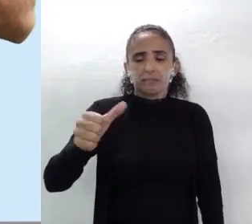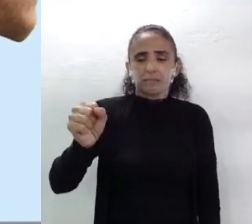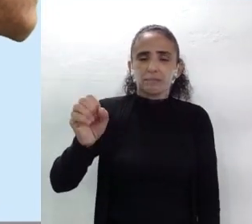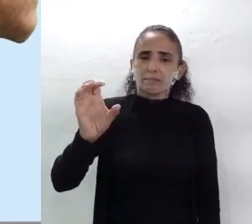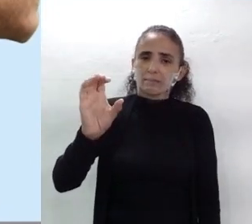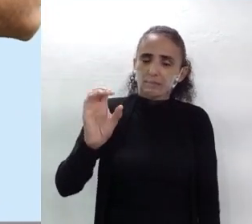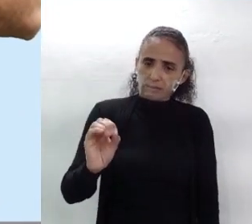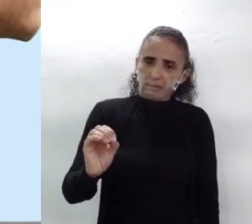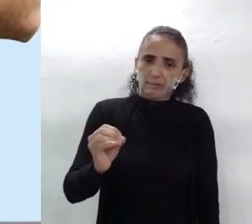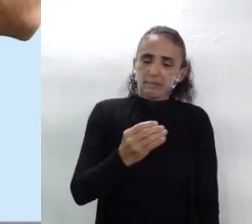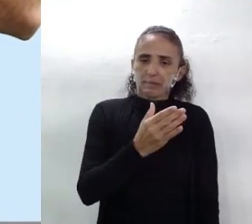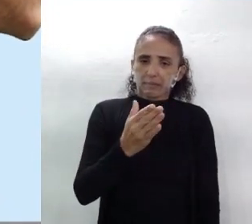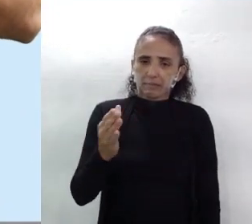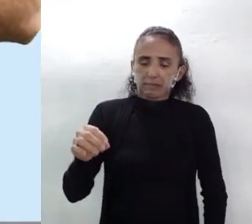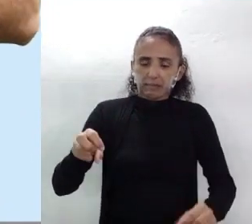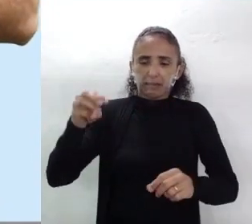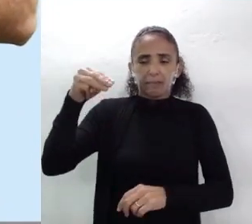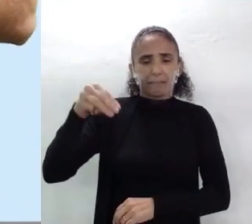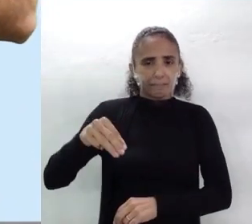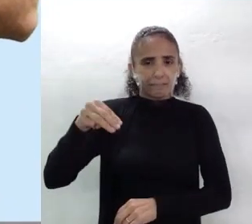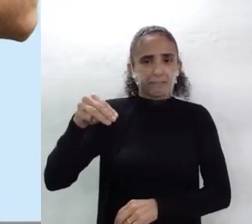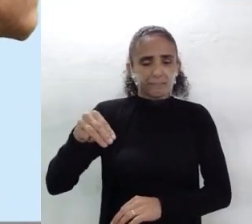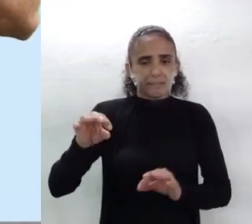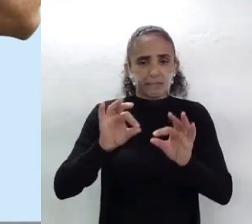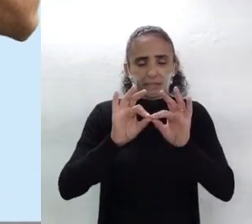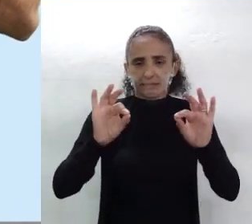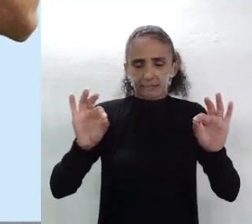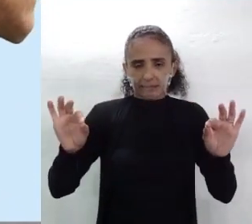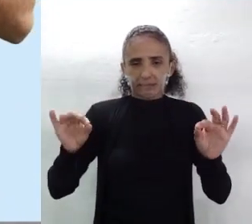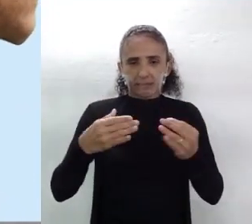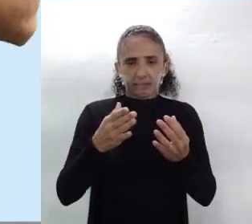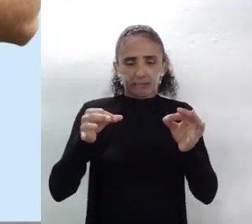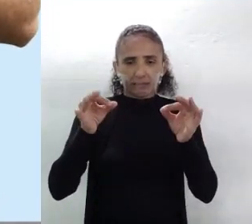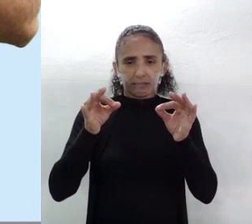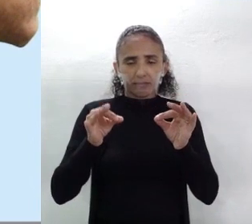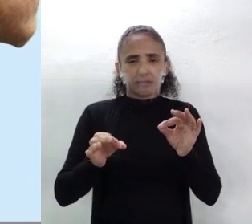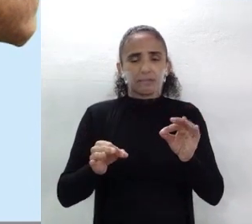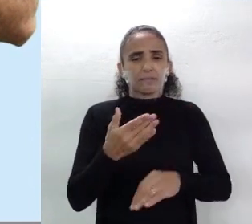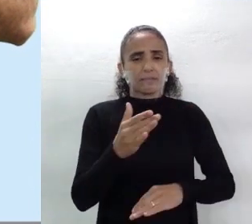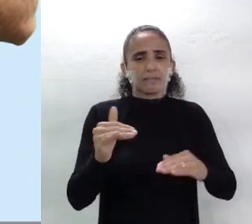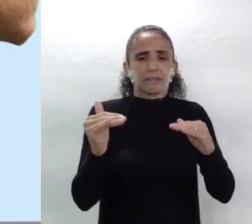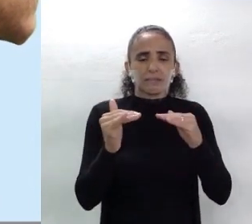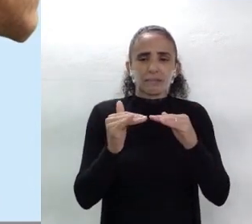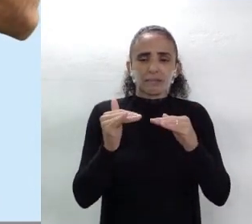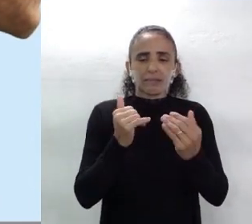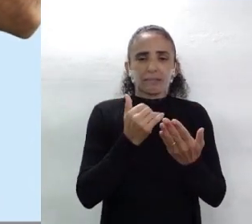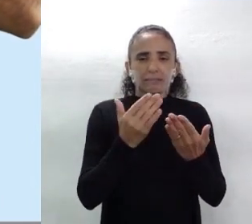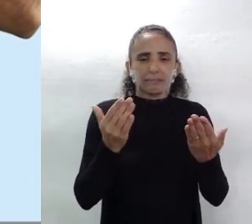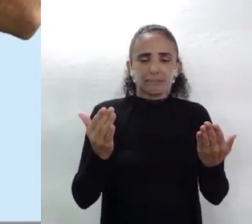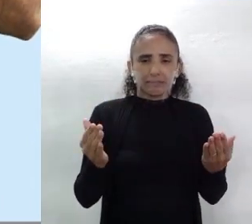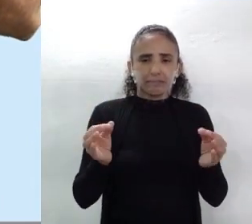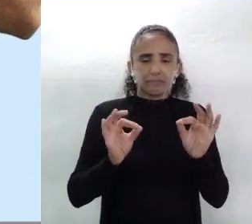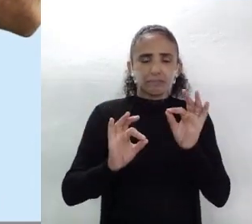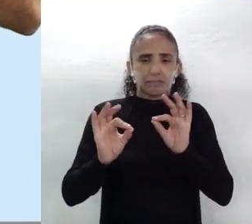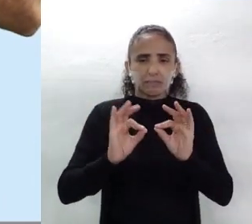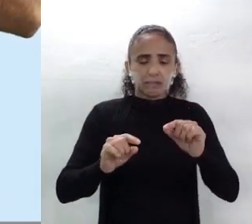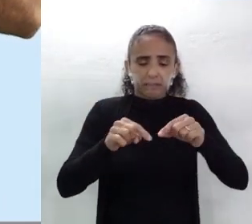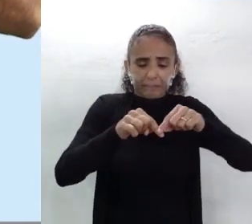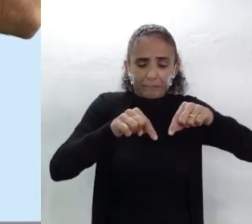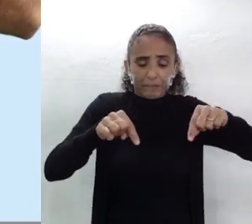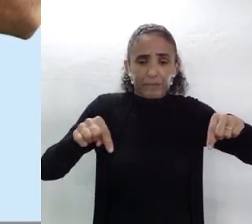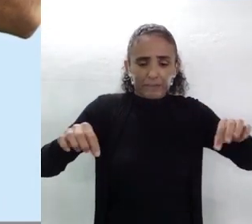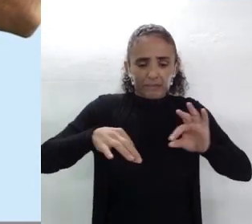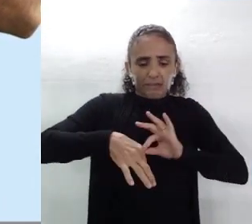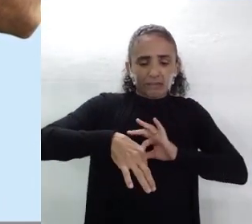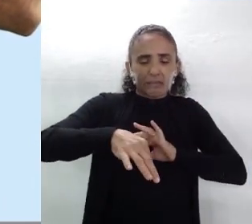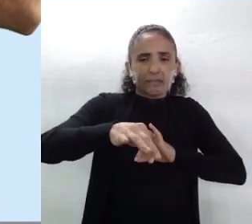180. Nesse caso vai ser metros. Então, 180 metros. Que já tá, bateu aí, né? Como ele já pediu o comprimento,